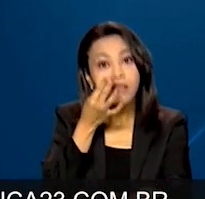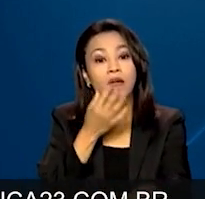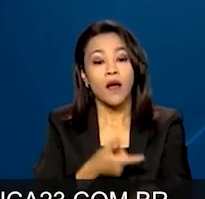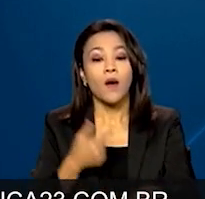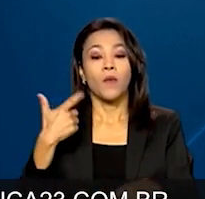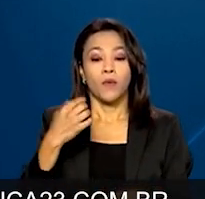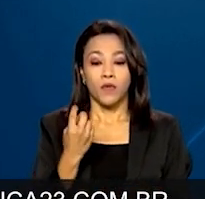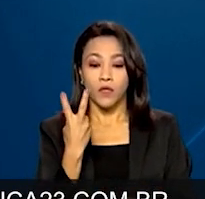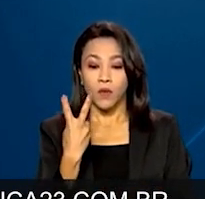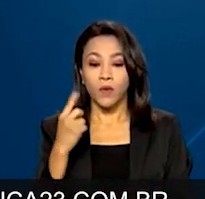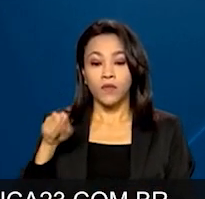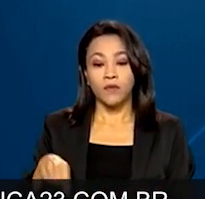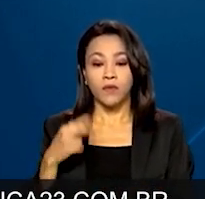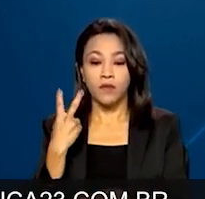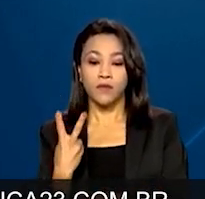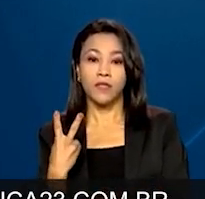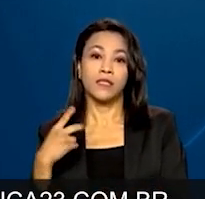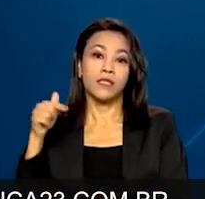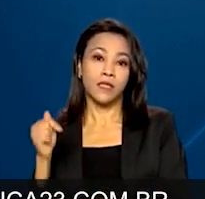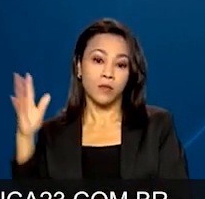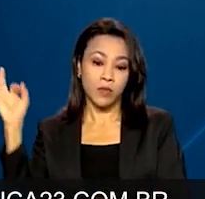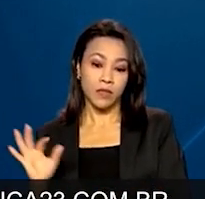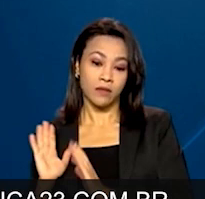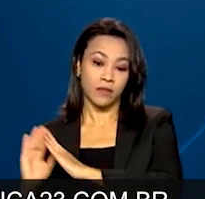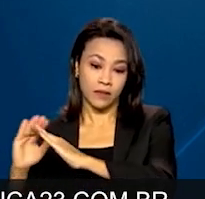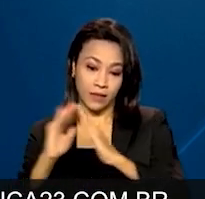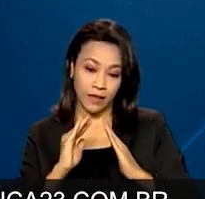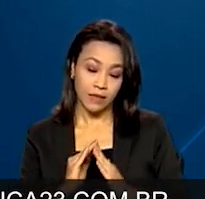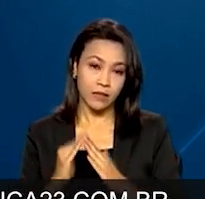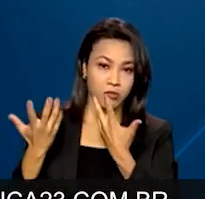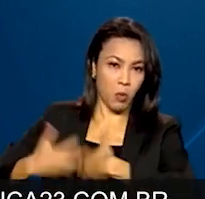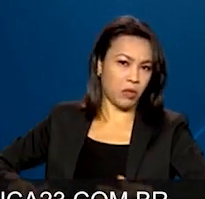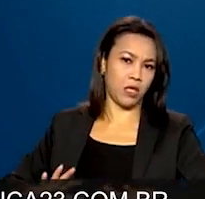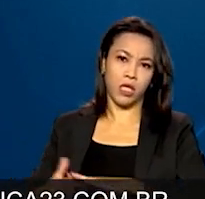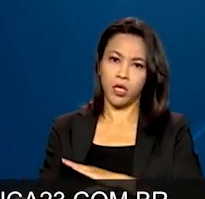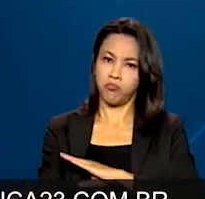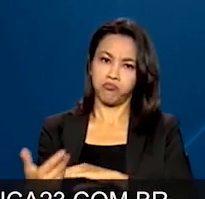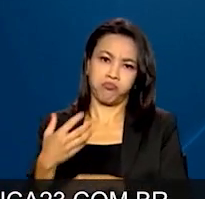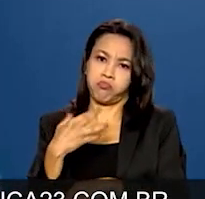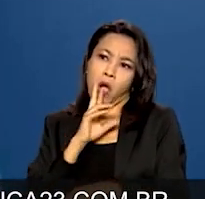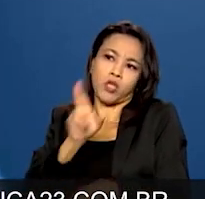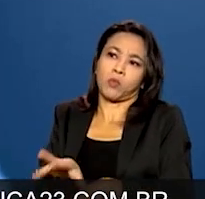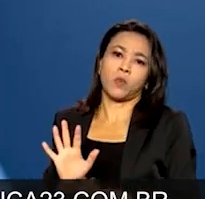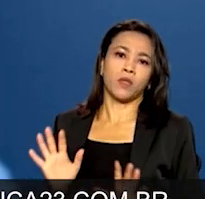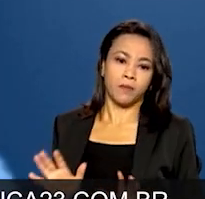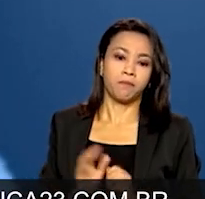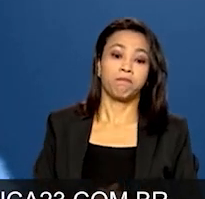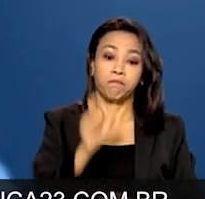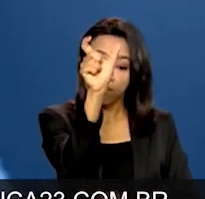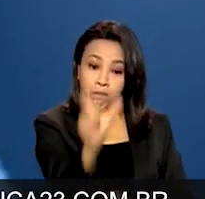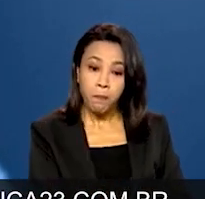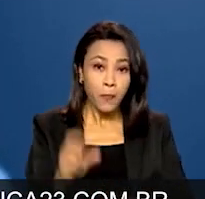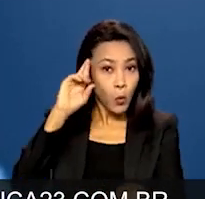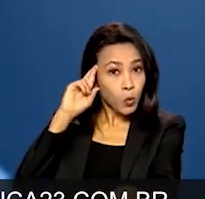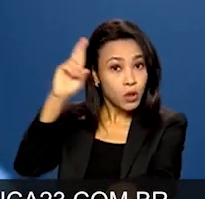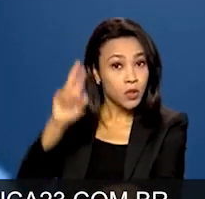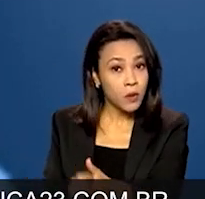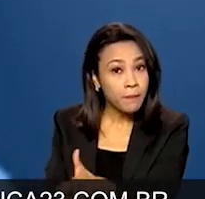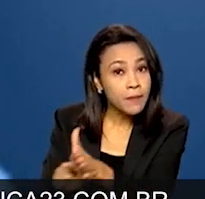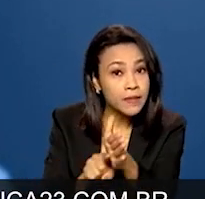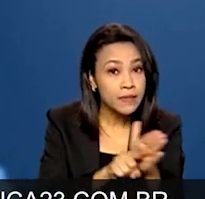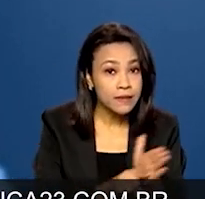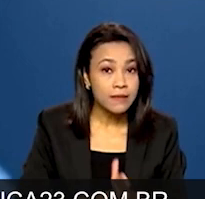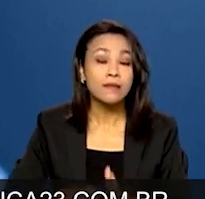e 2,27% dos domicílios se recusaram a respondê-los. O diretor de pesquisa, Simar